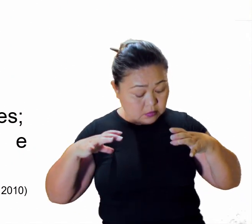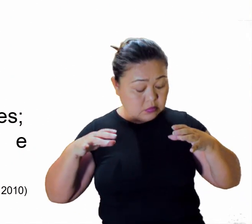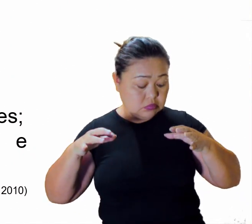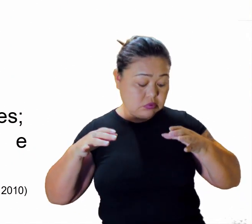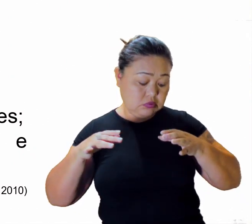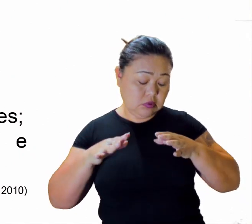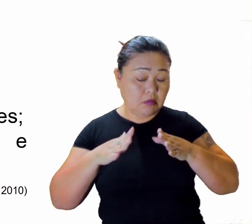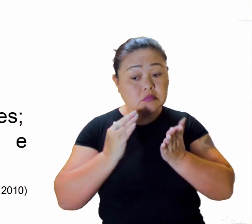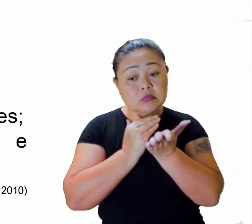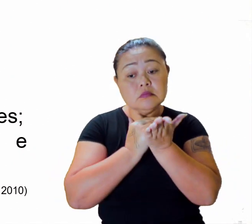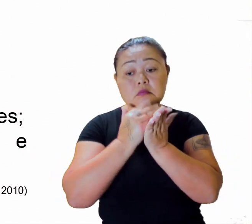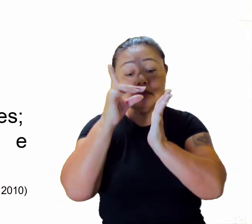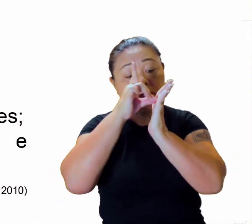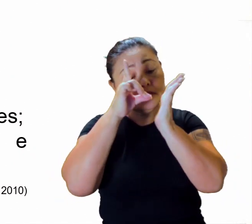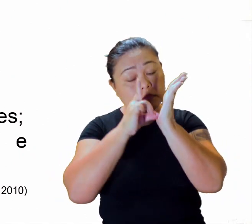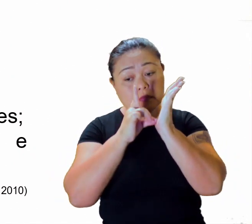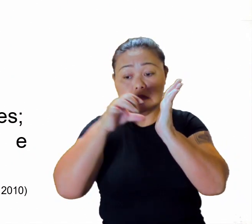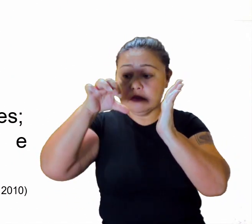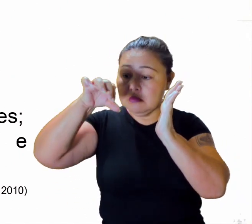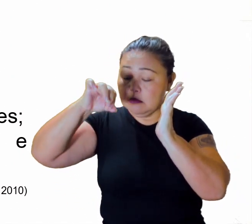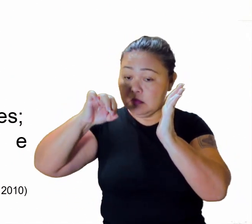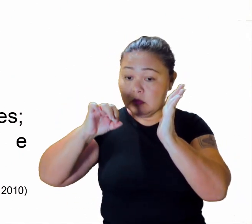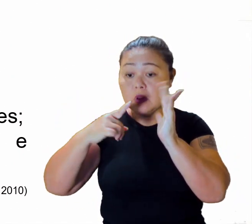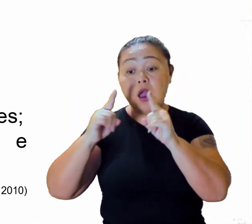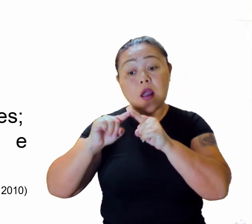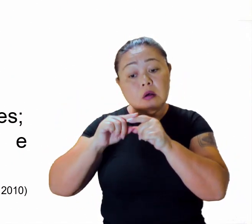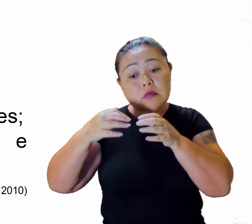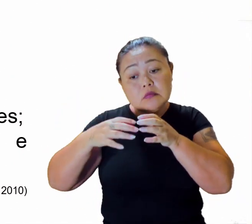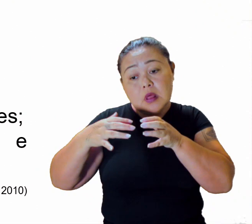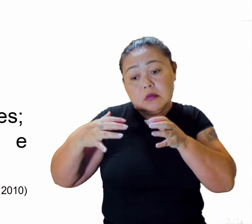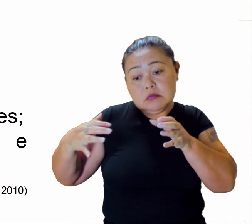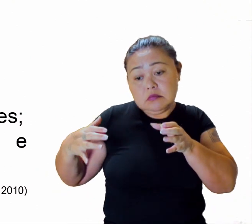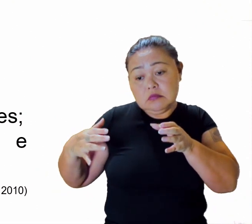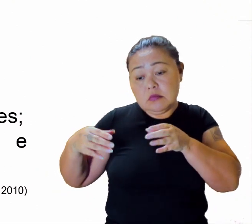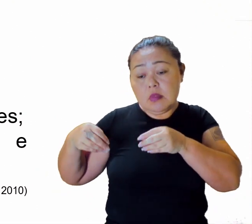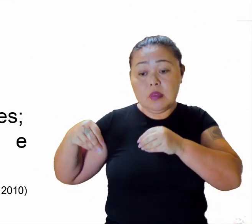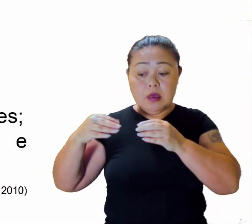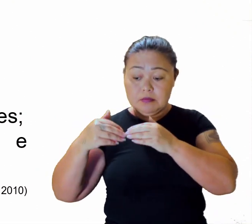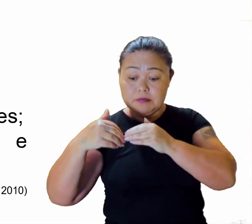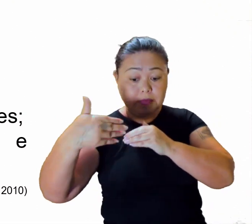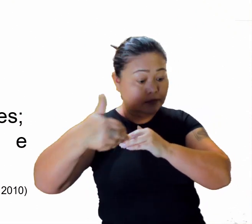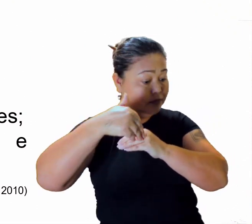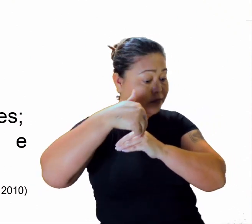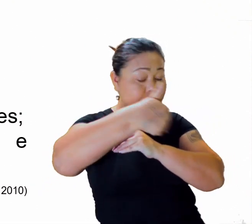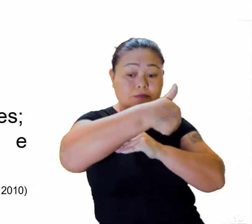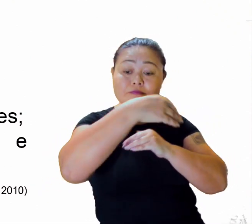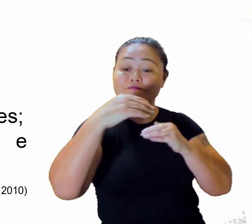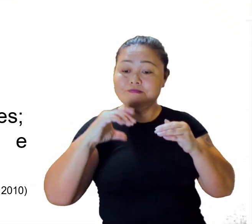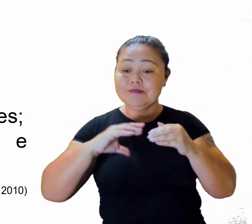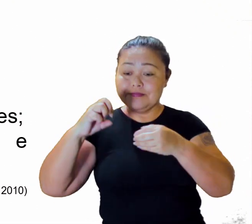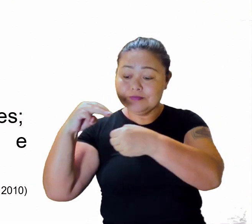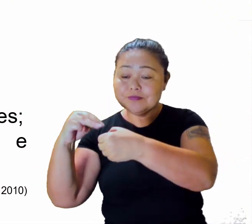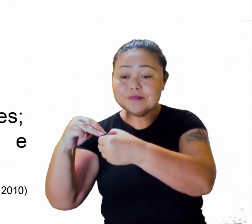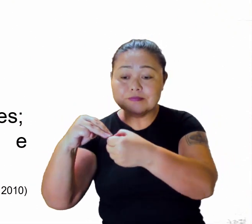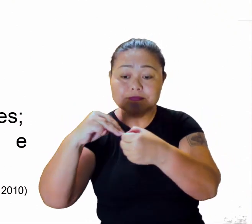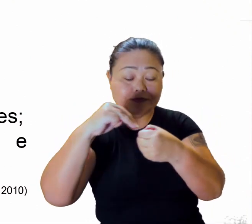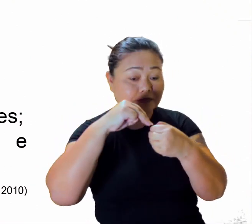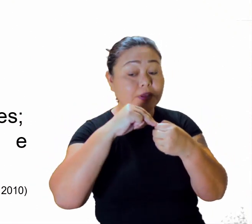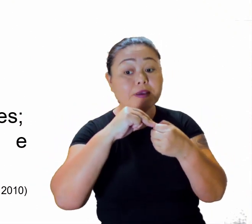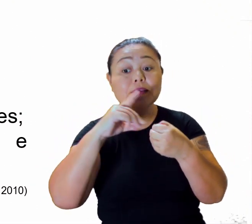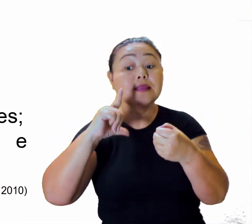de 90, e o crescimento agora superior das pequenas e médias cidades, que começaram a receber